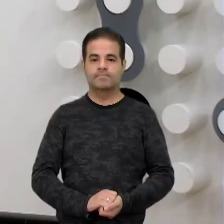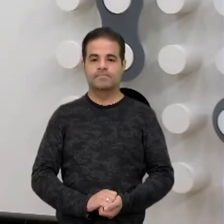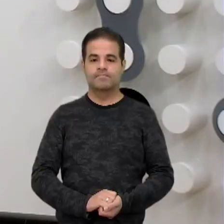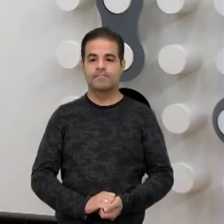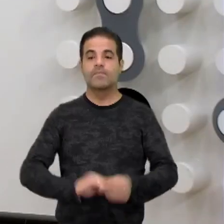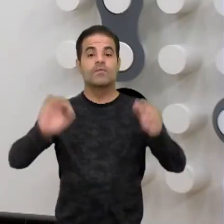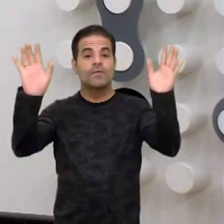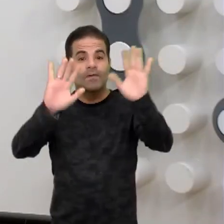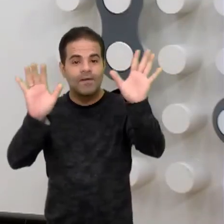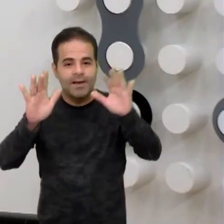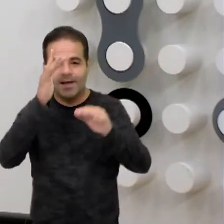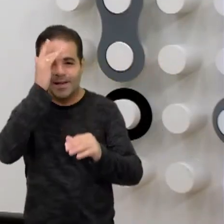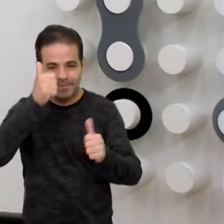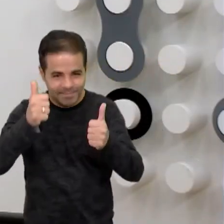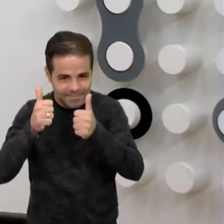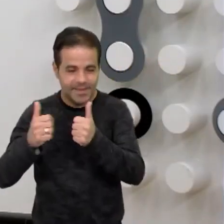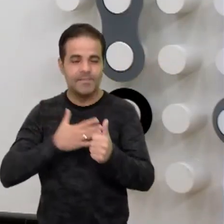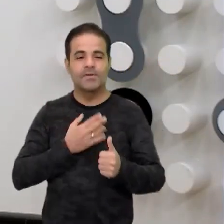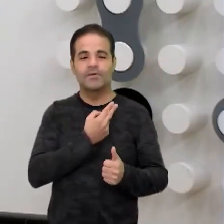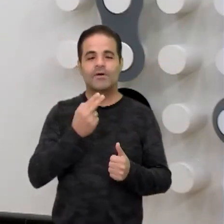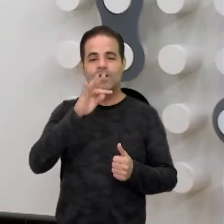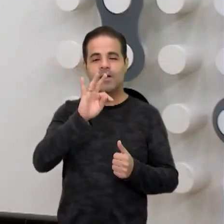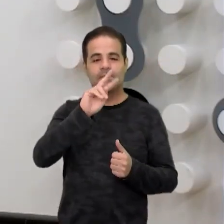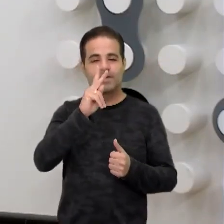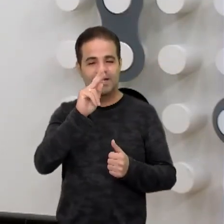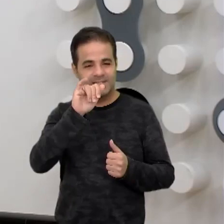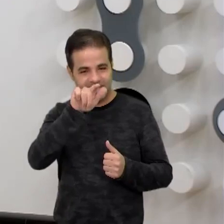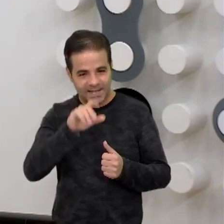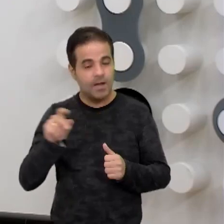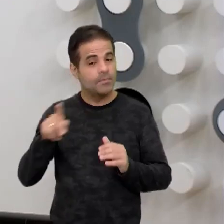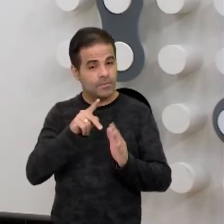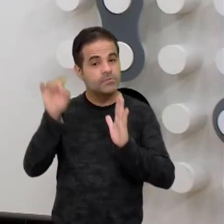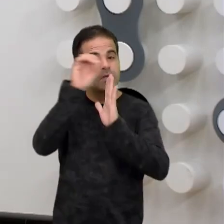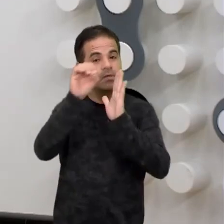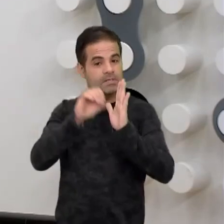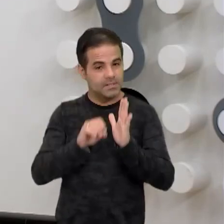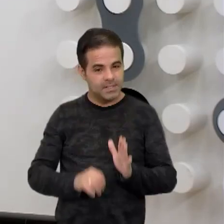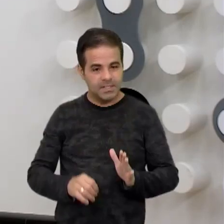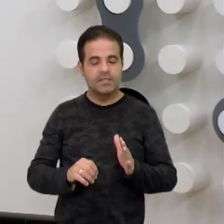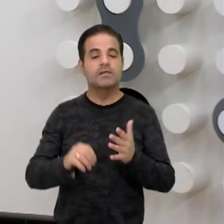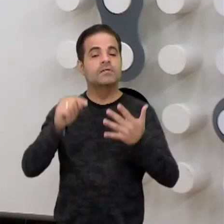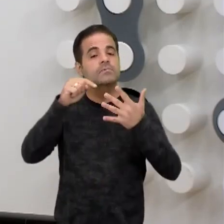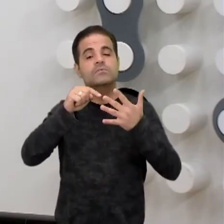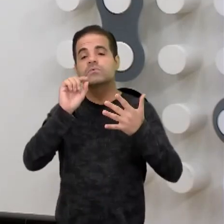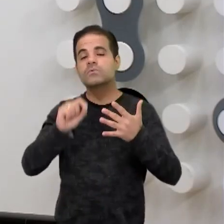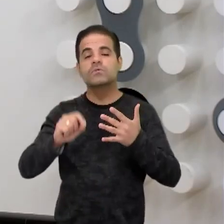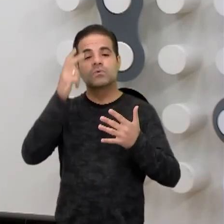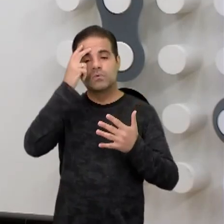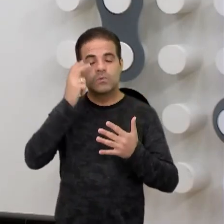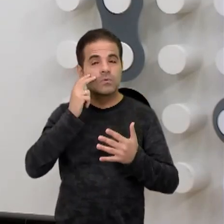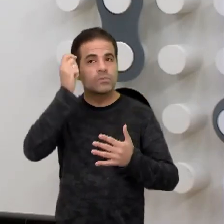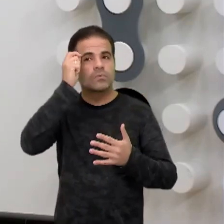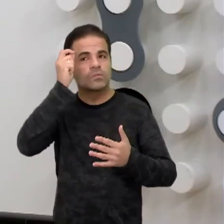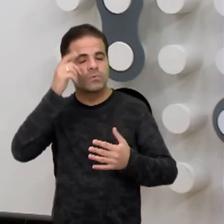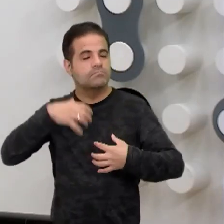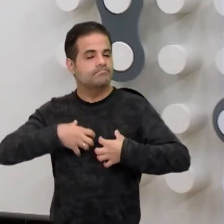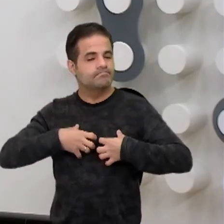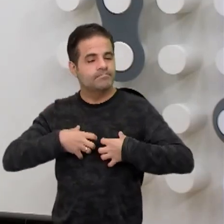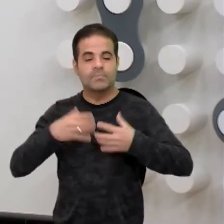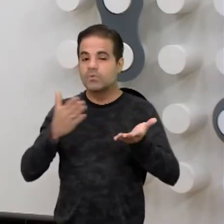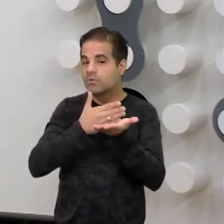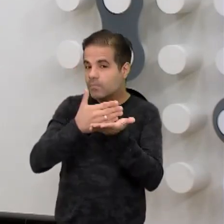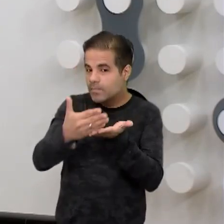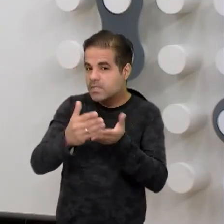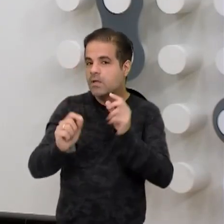Olá pessoal, tudo bem? Meu nome é Thiago Lazarim, professor aqui do Centro de Mídias, do componente Cultura e seus Sentidos. Nós vamos iniciar